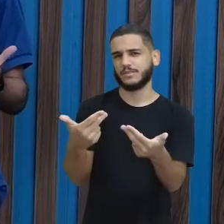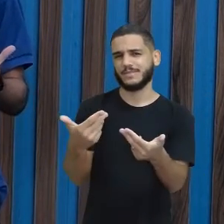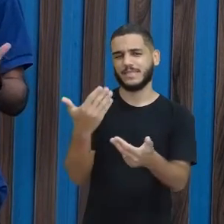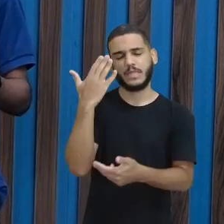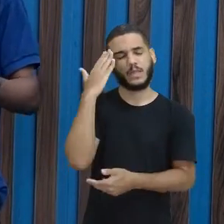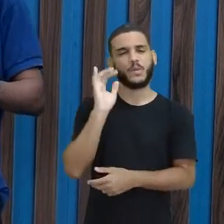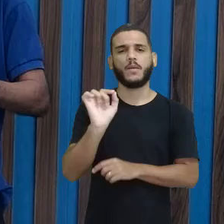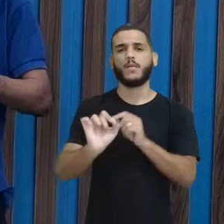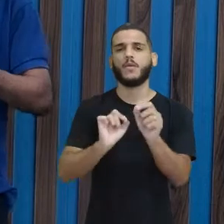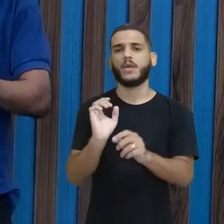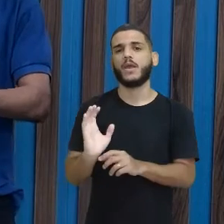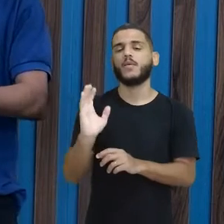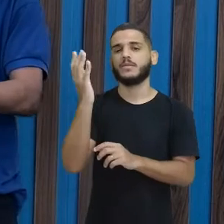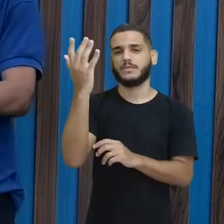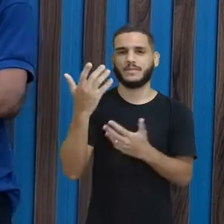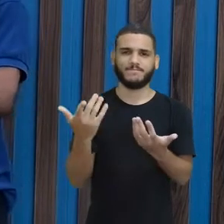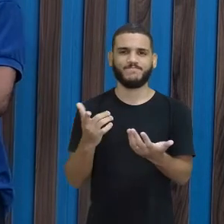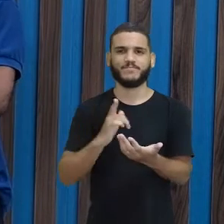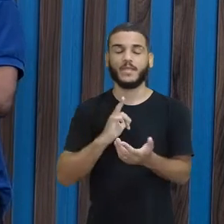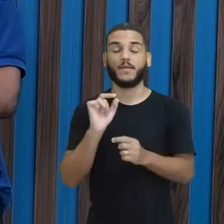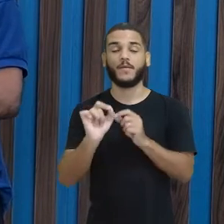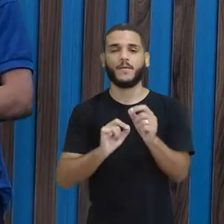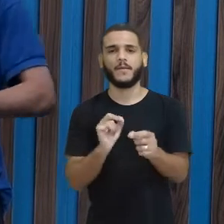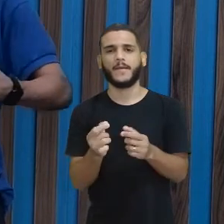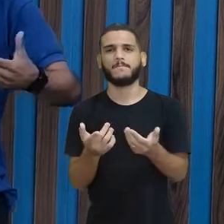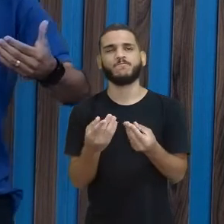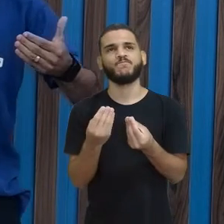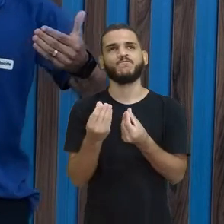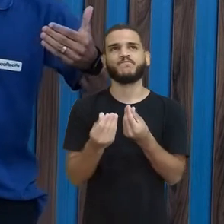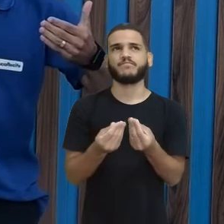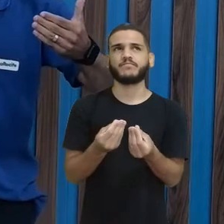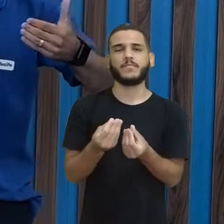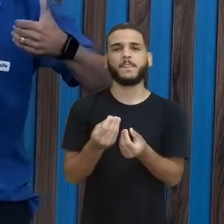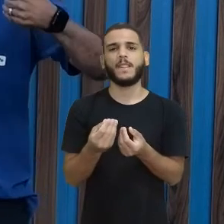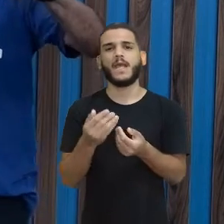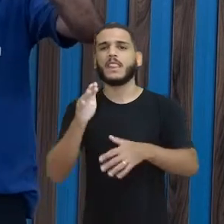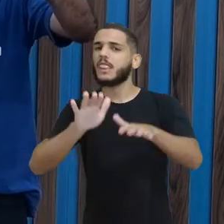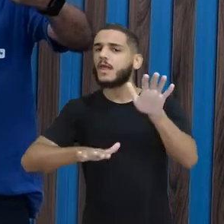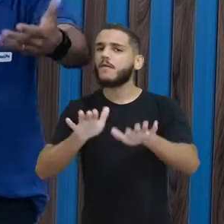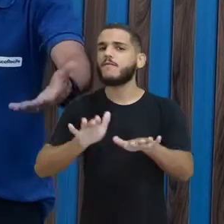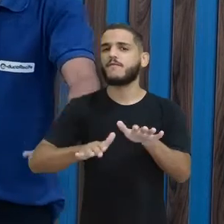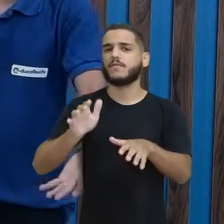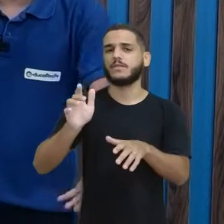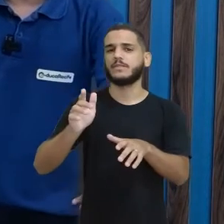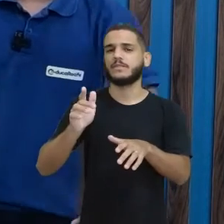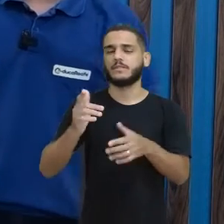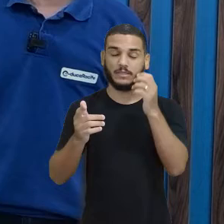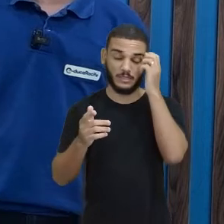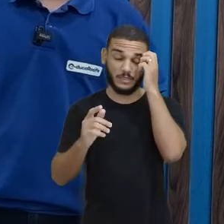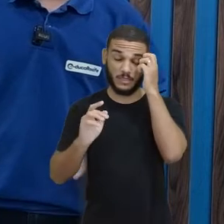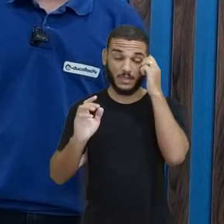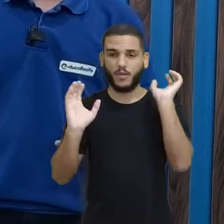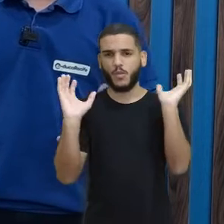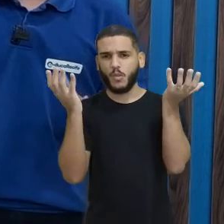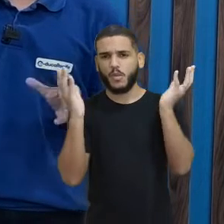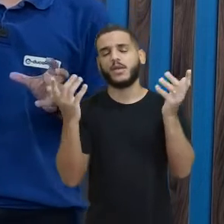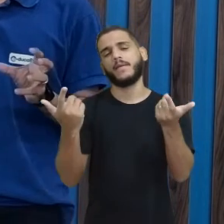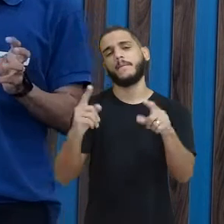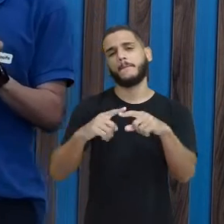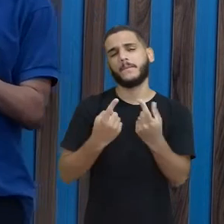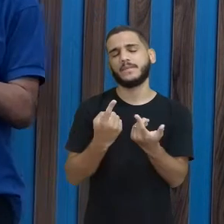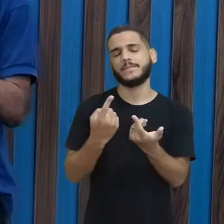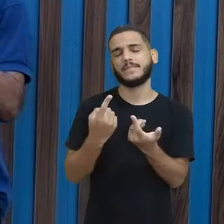o que vai acontecer. Então é uma chance, tem a previsão do tempo, mas assim, a gente não sabe o que realmente pode acontecer lá. Então,